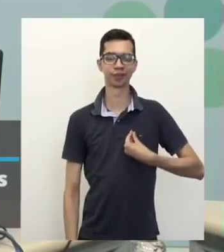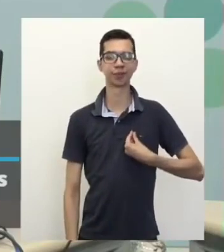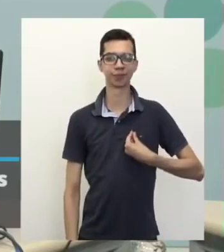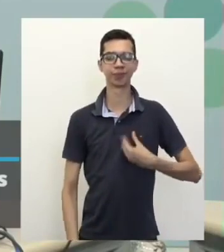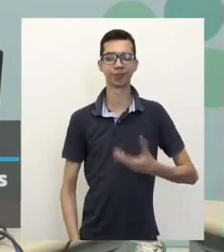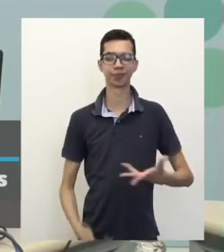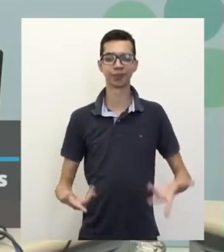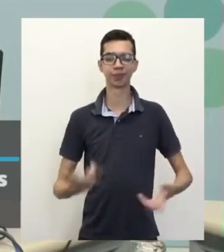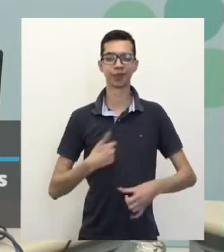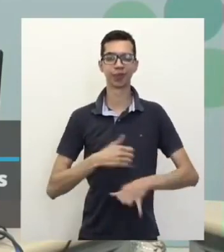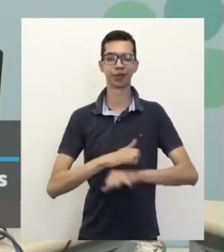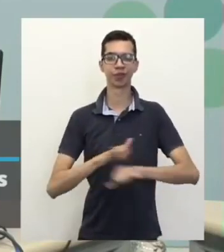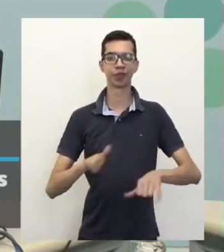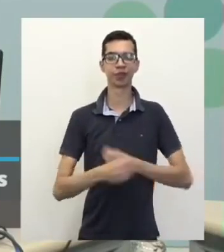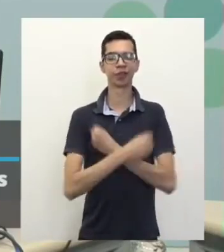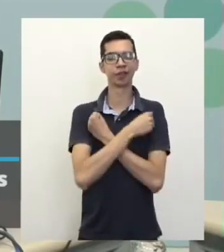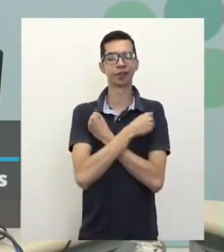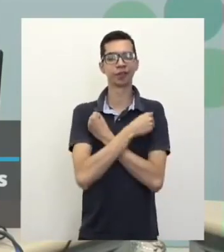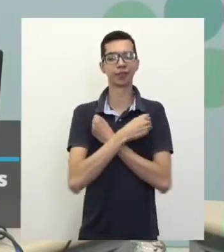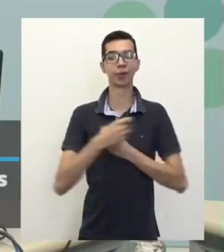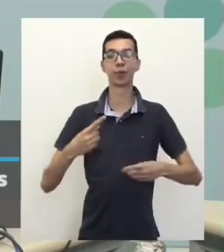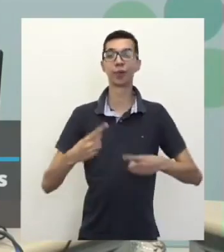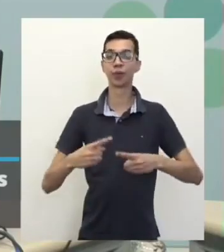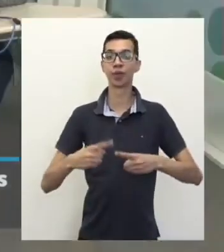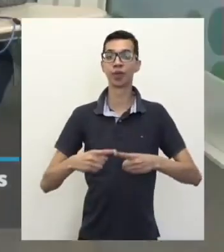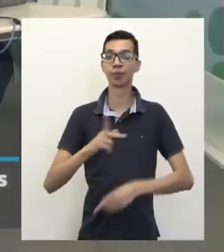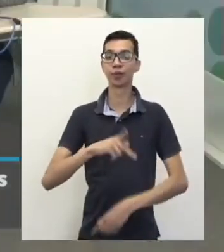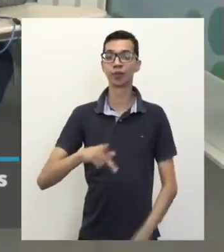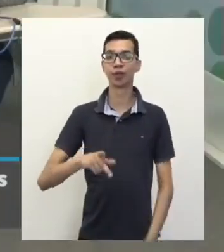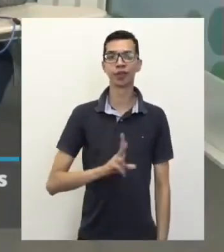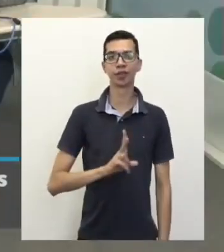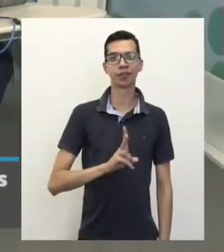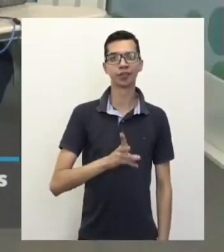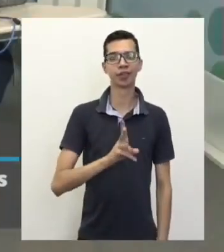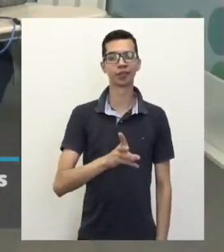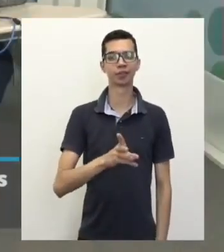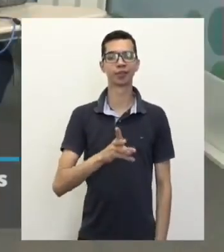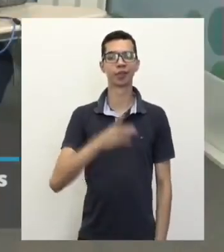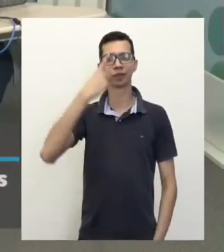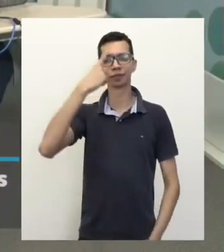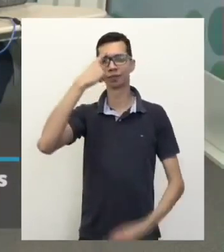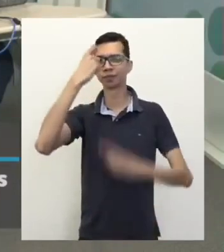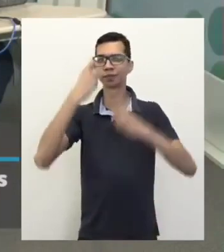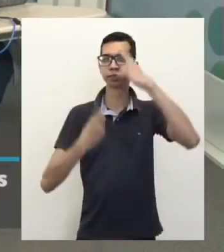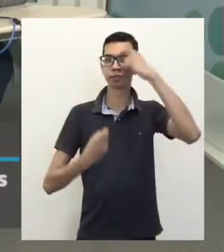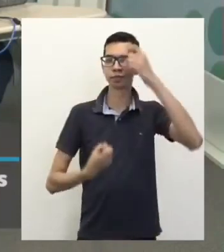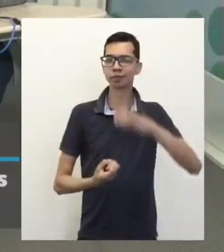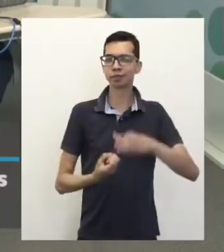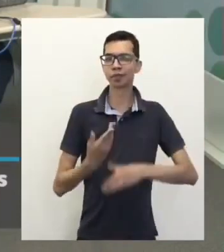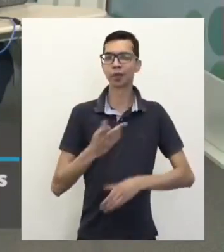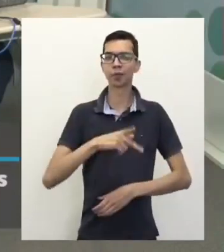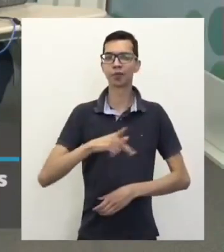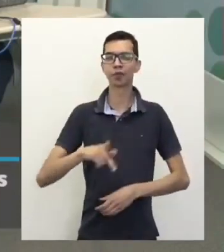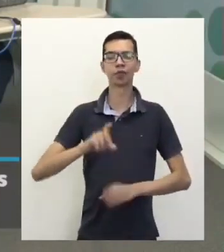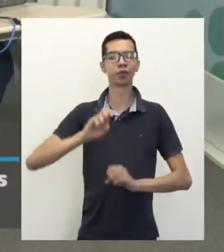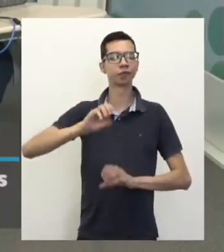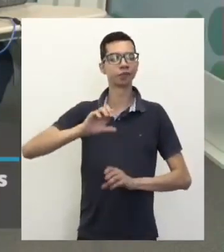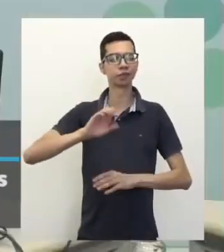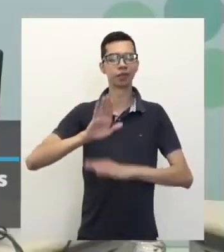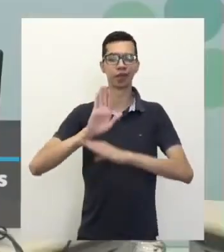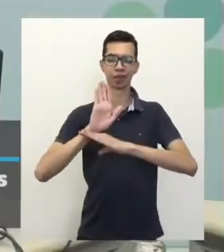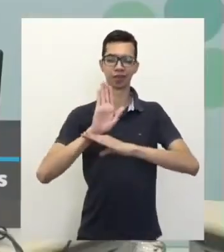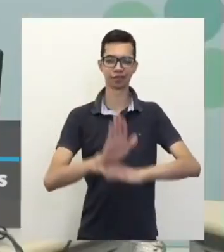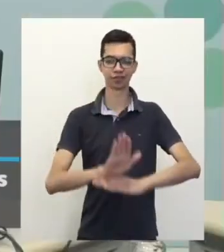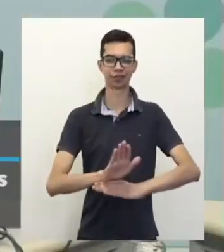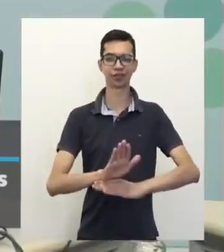um grande abraço, né, nesse momento que o professor ele sempre se reinventa, né, ele está sempre pronto para contribuir com a educação, com